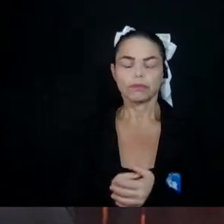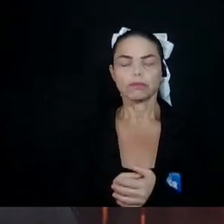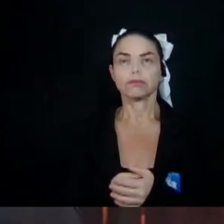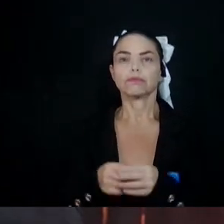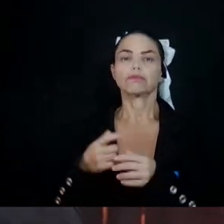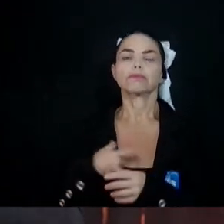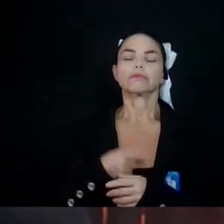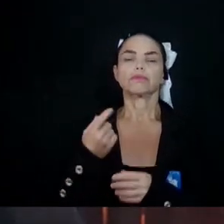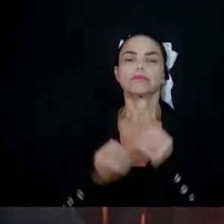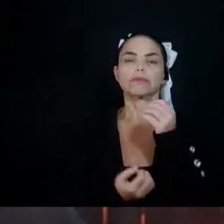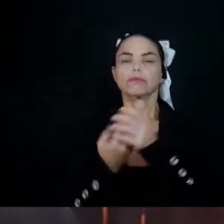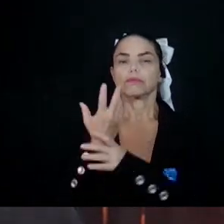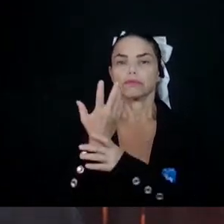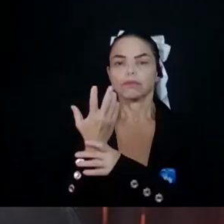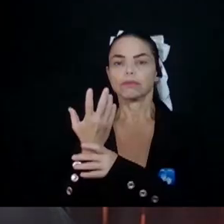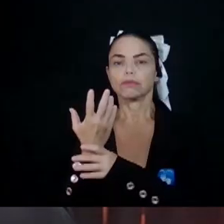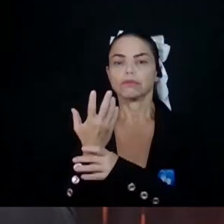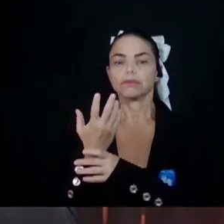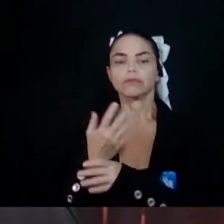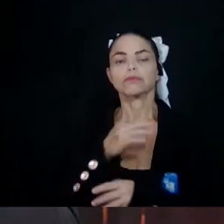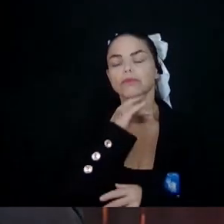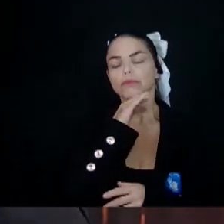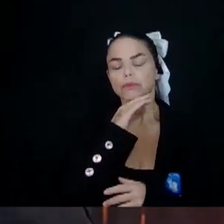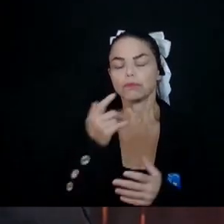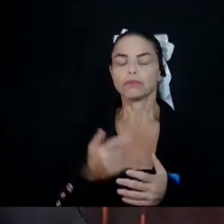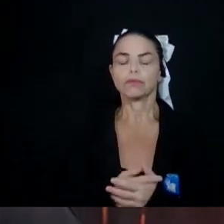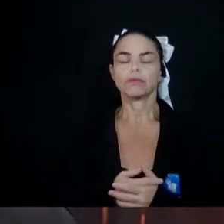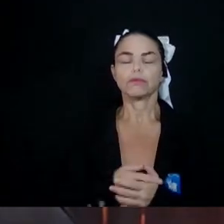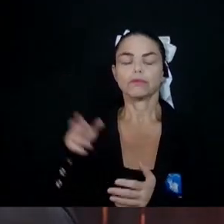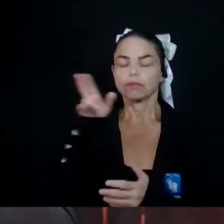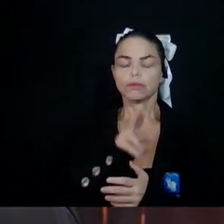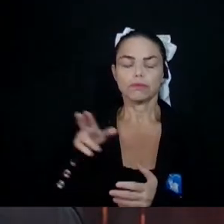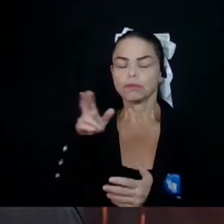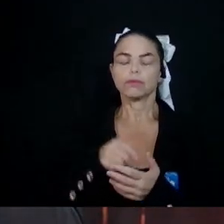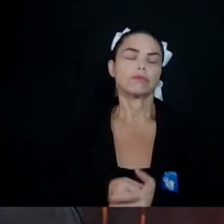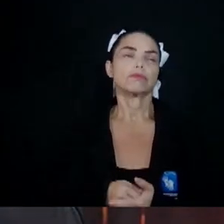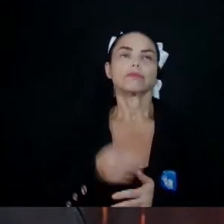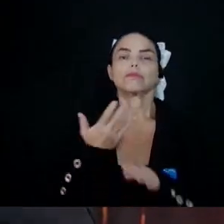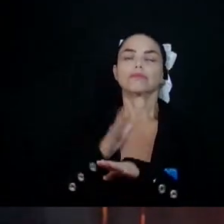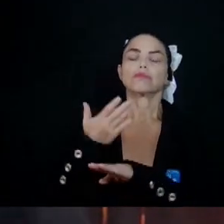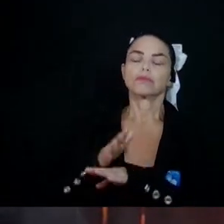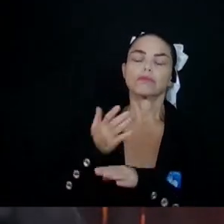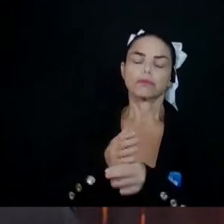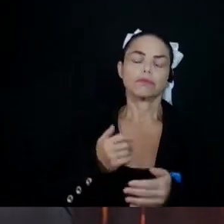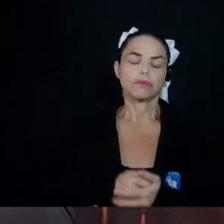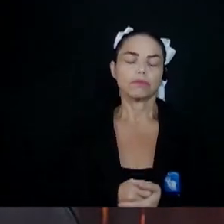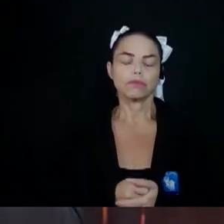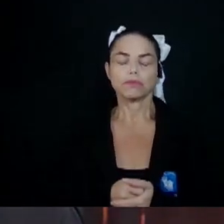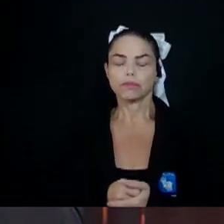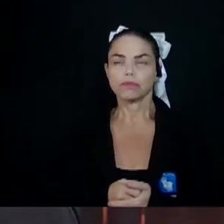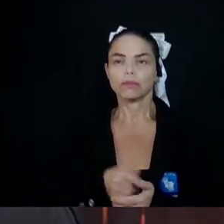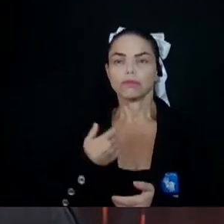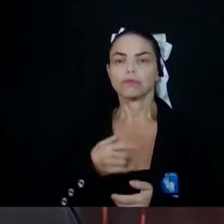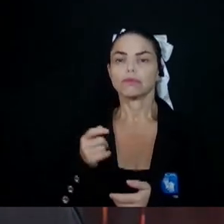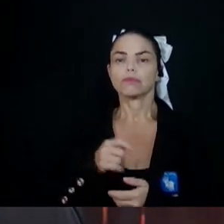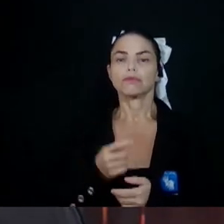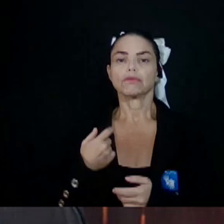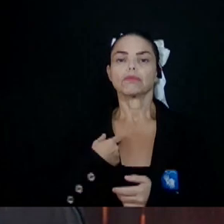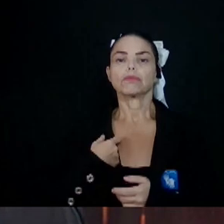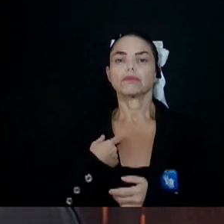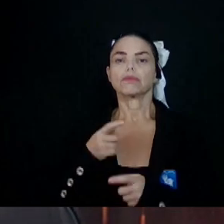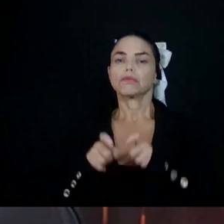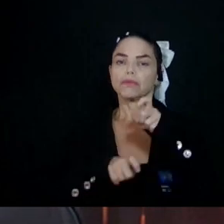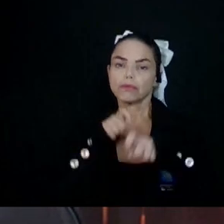criatividade nociva e vai fazer outras coisas, vai fazer outras atividades. Né? desce, né, pro playground do prédio